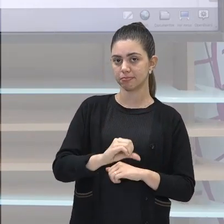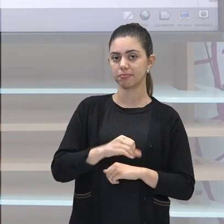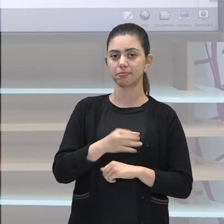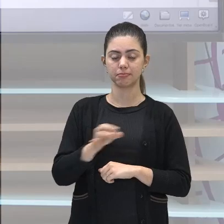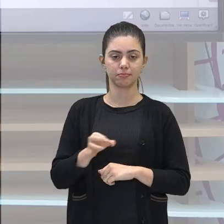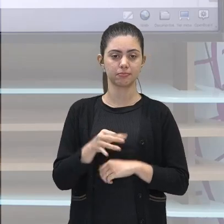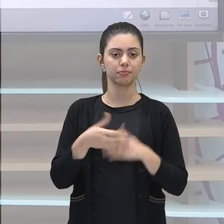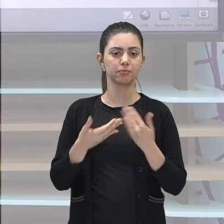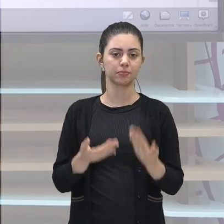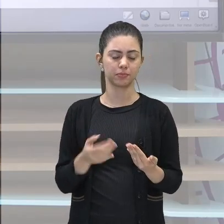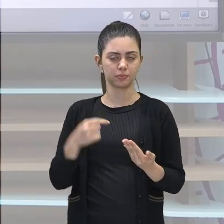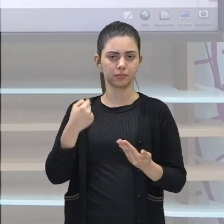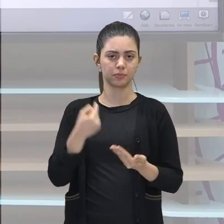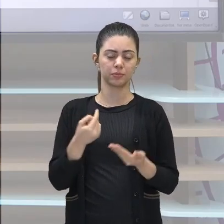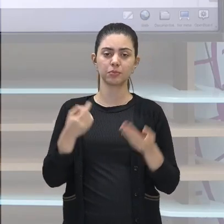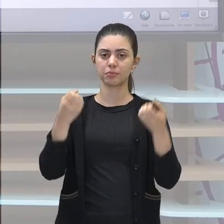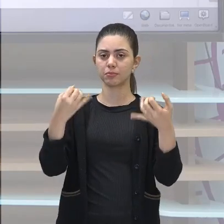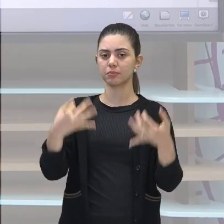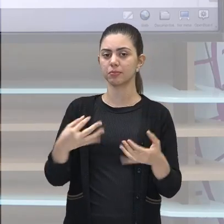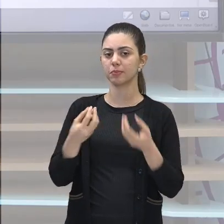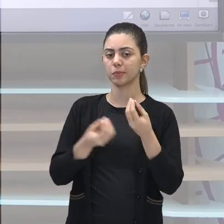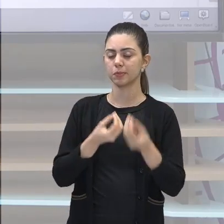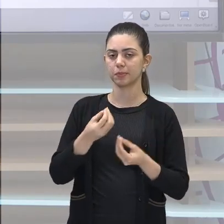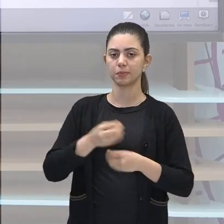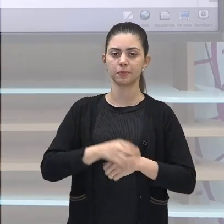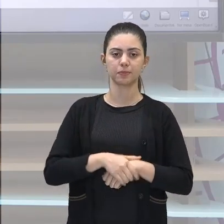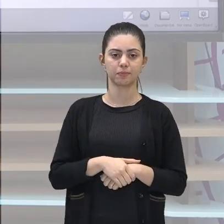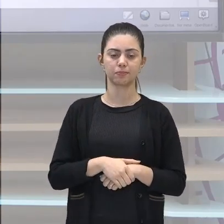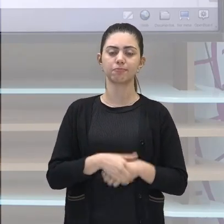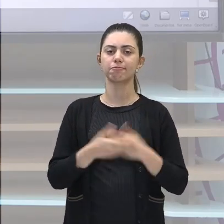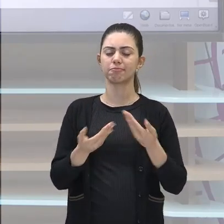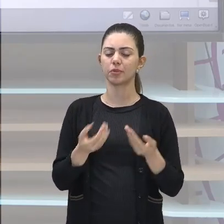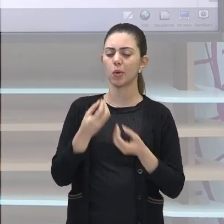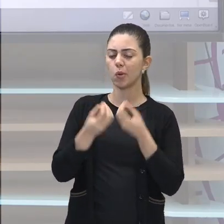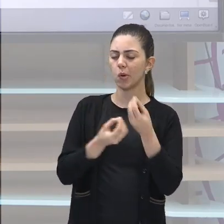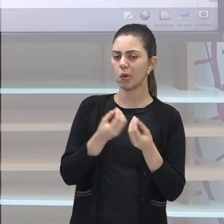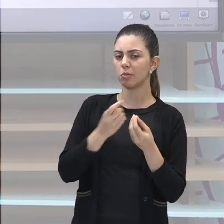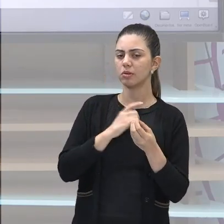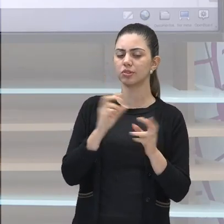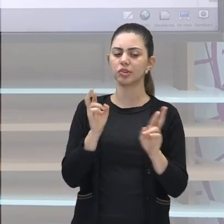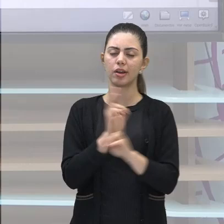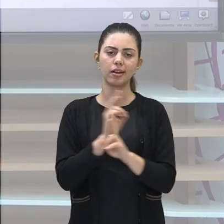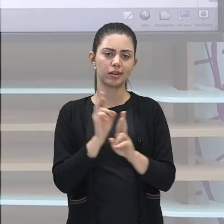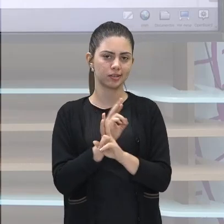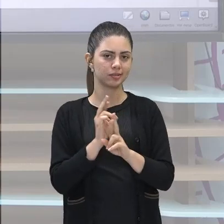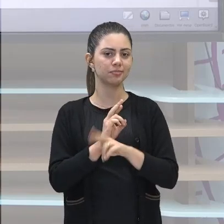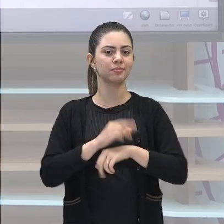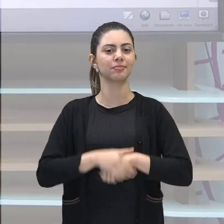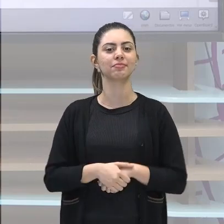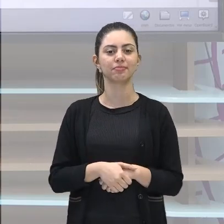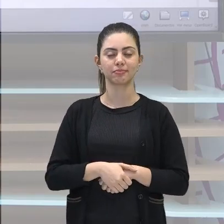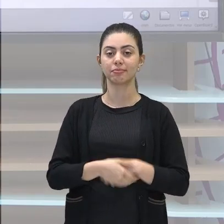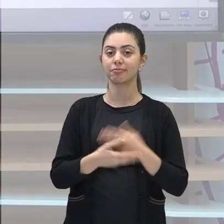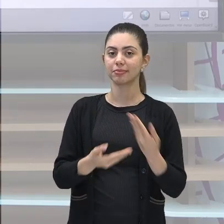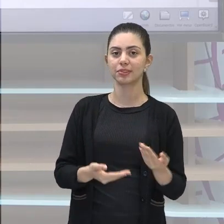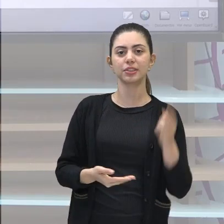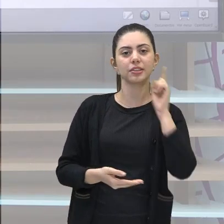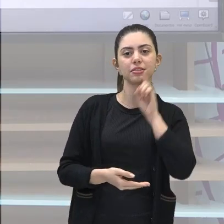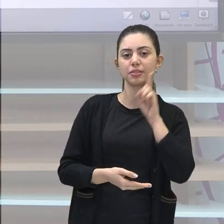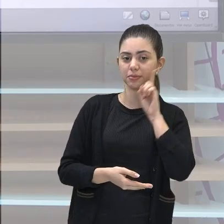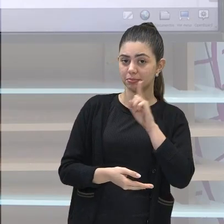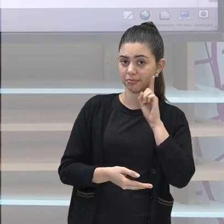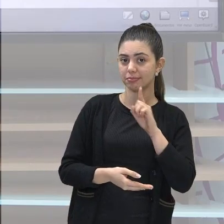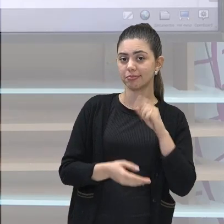assim, iremos tratar justamente dessa relação entre, os Estados Unidos